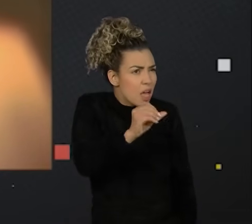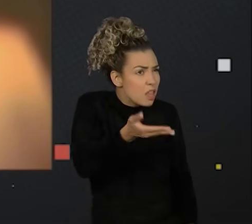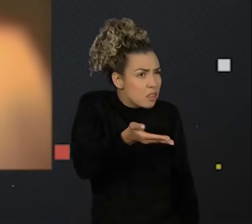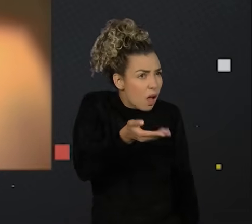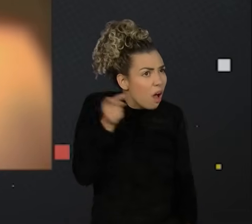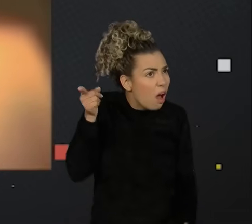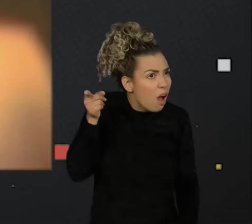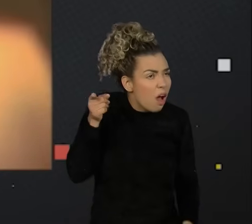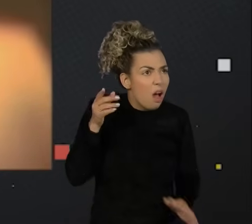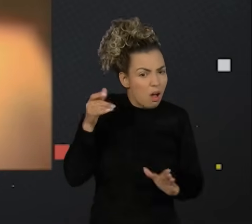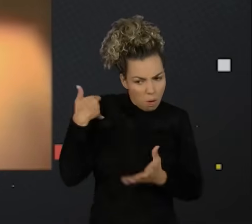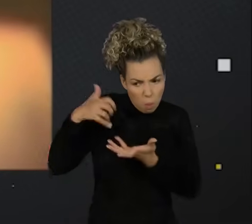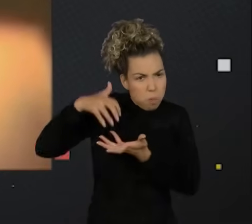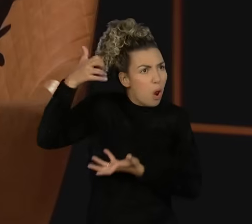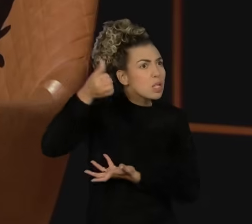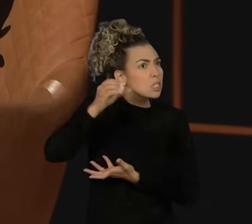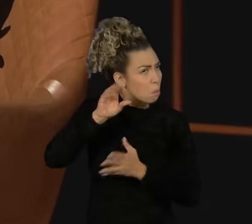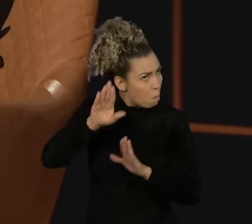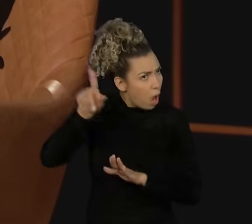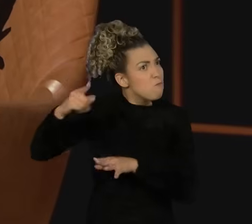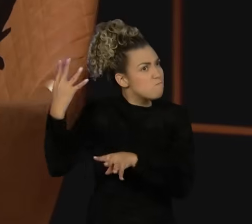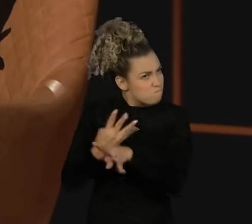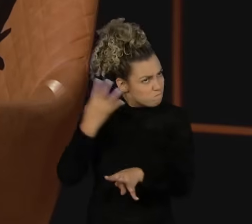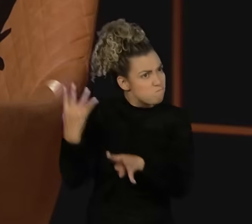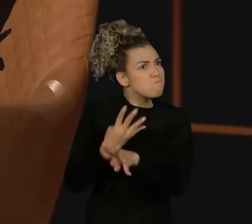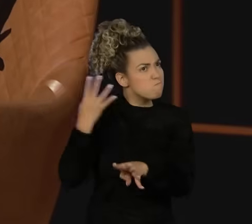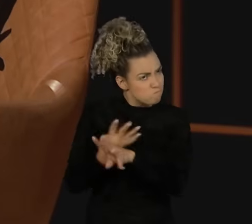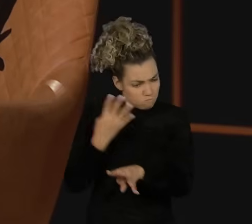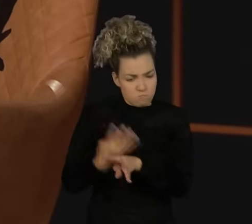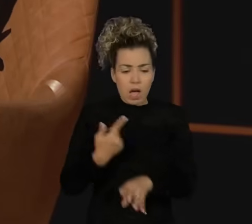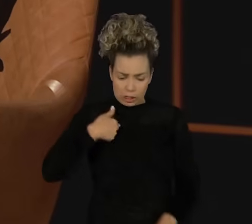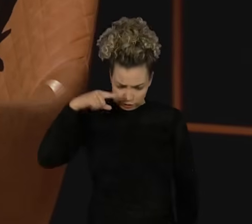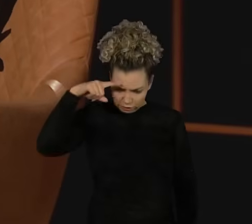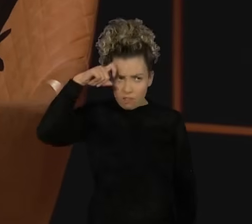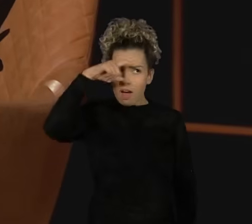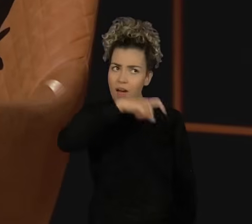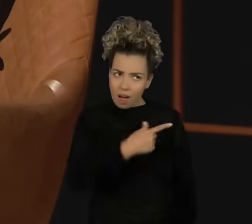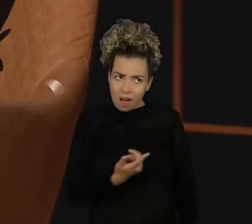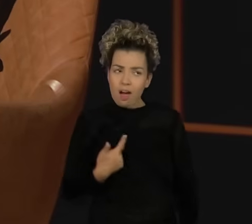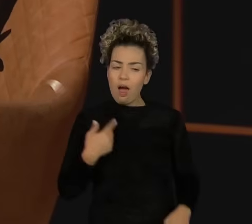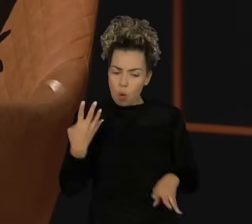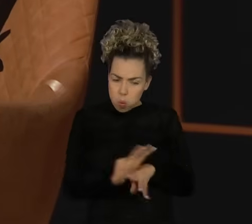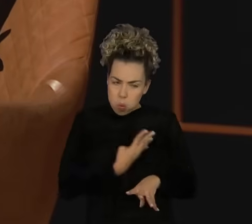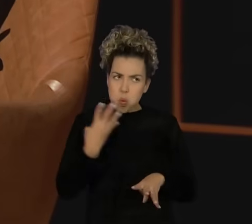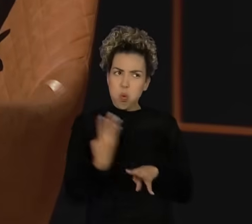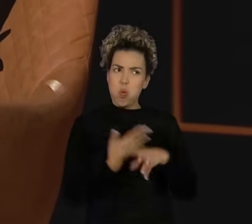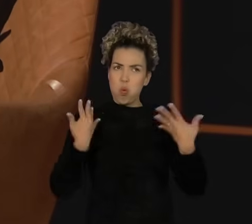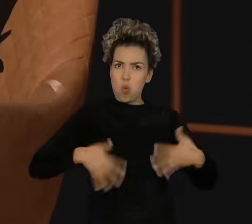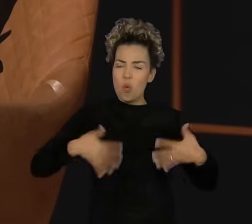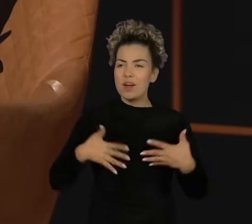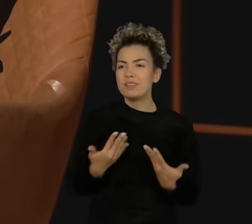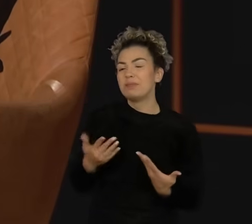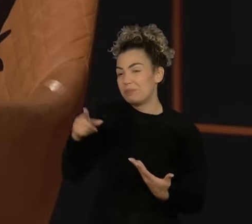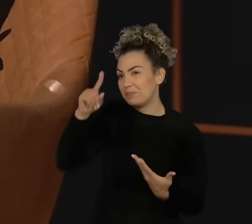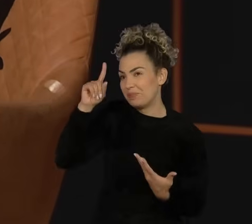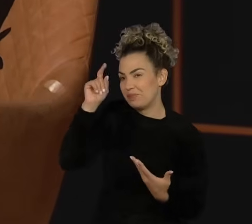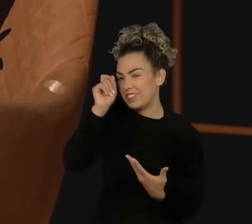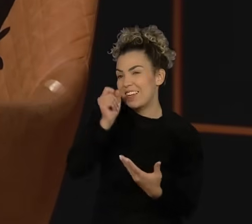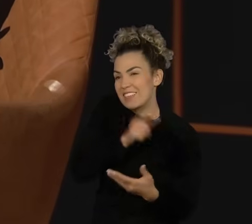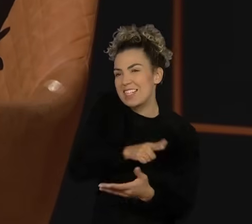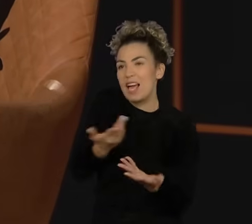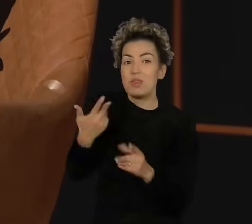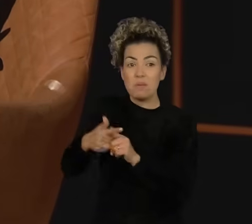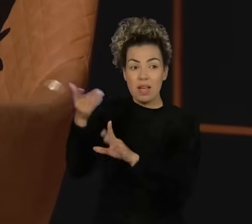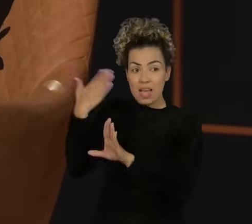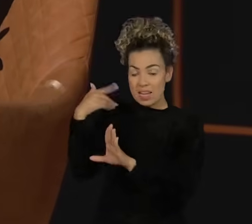dele. Eu suava para acompanhar. Sim, gente, foi uma loucura isso, porque um pouco antes desse dia que ele me ligou,